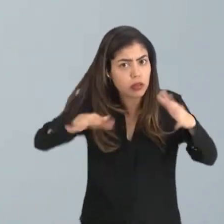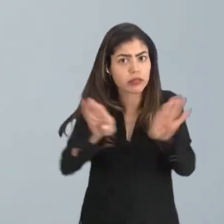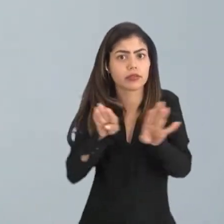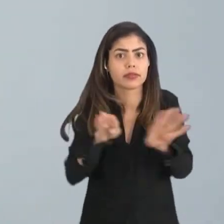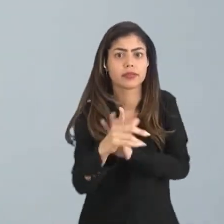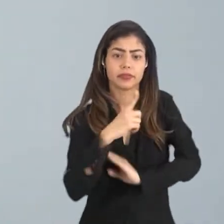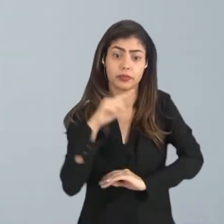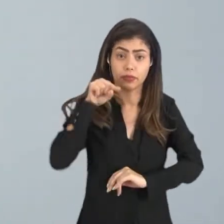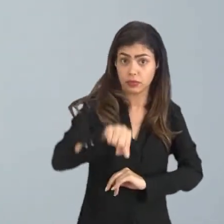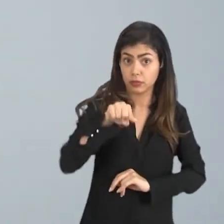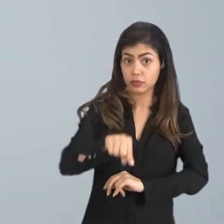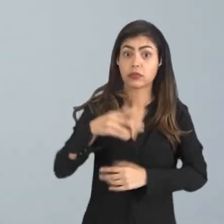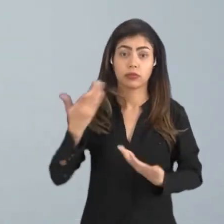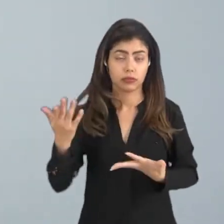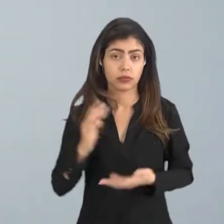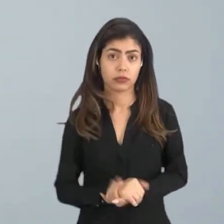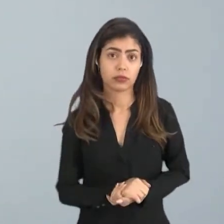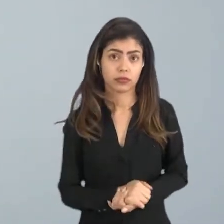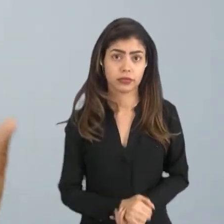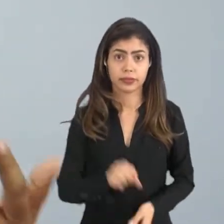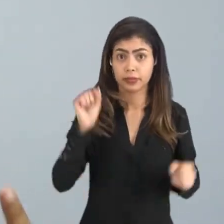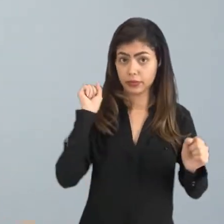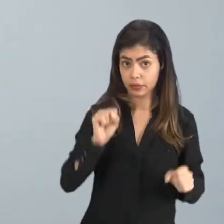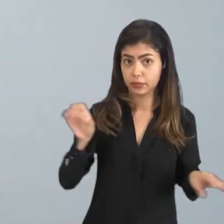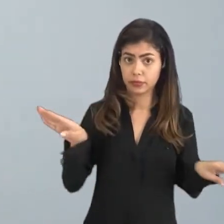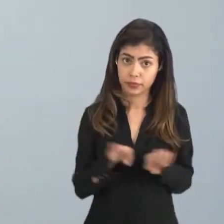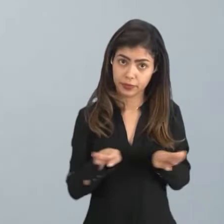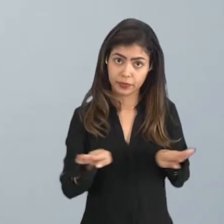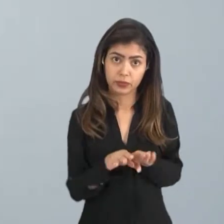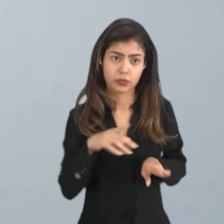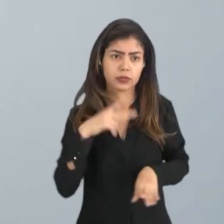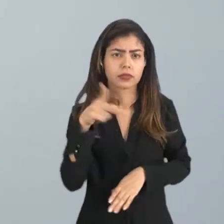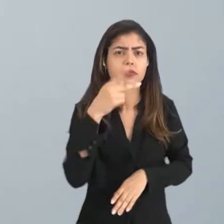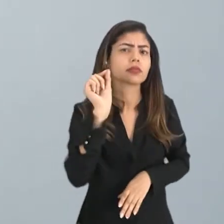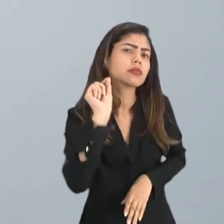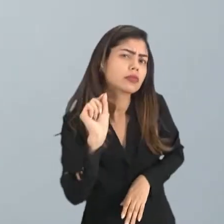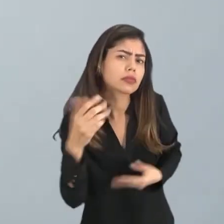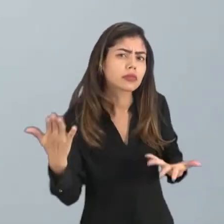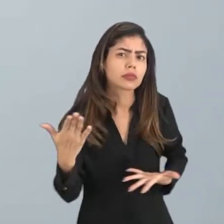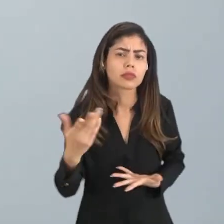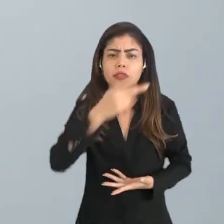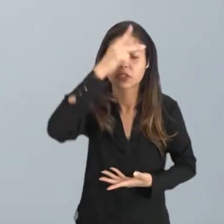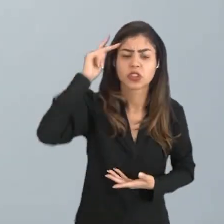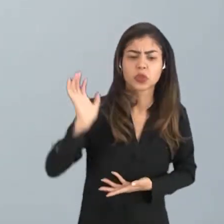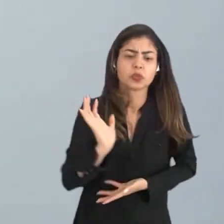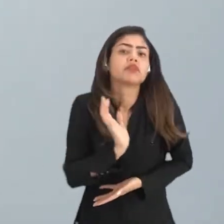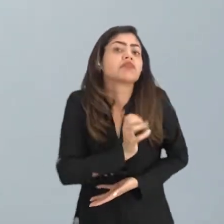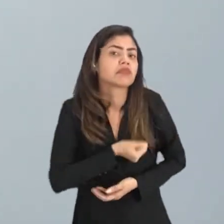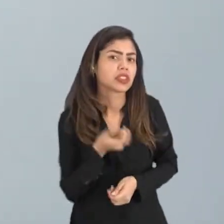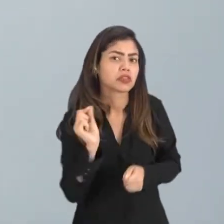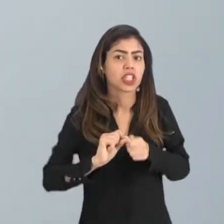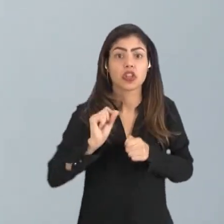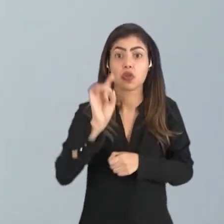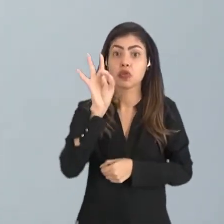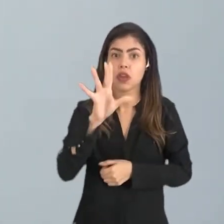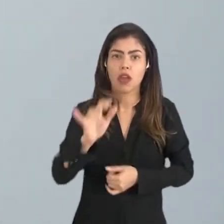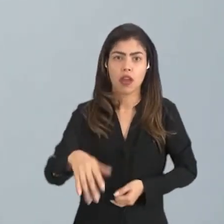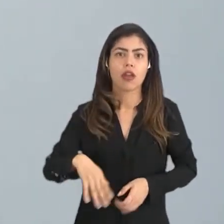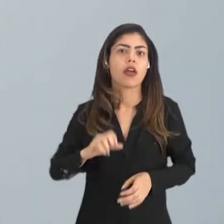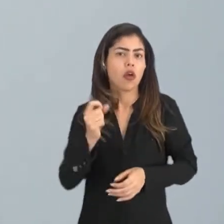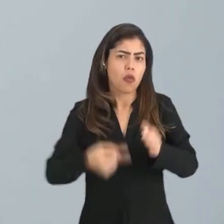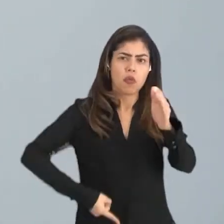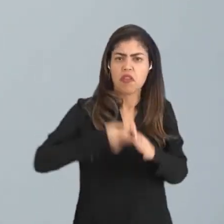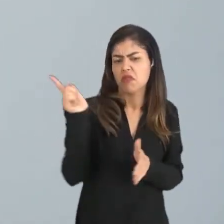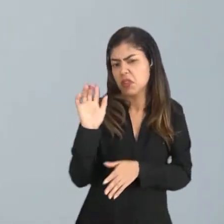para essas categorias, né? E isso também quer dizer que tem as pessoas amadoras que fazem apenas por hobby uma vez